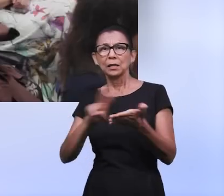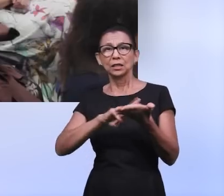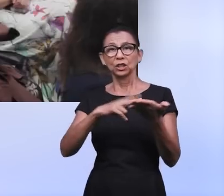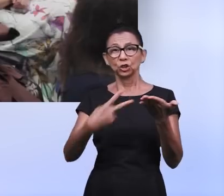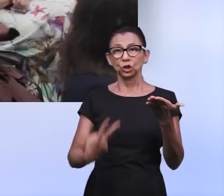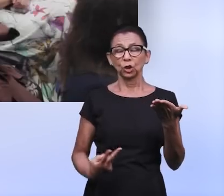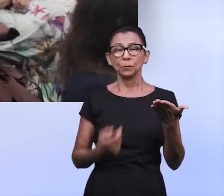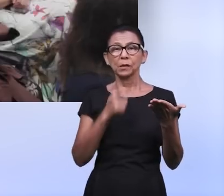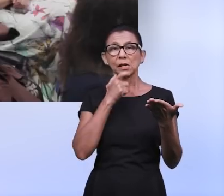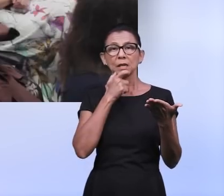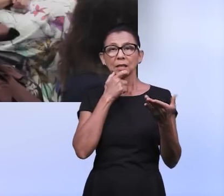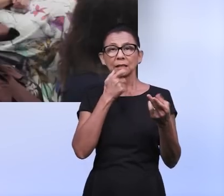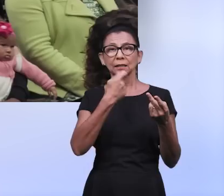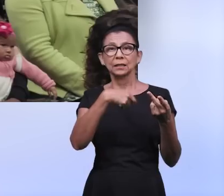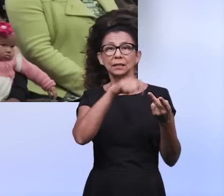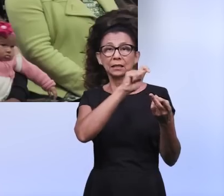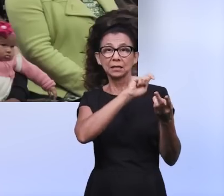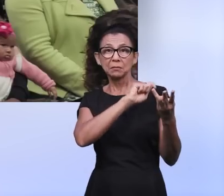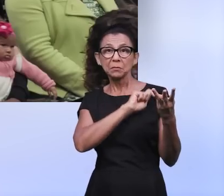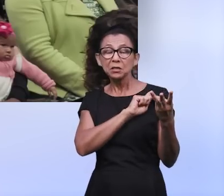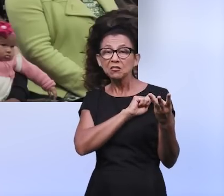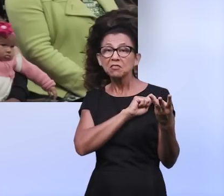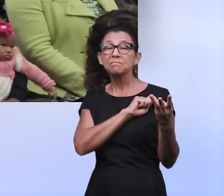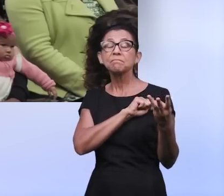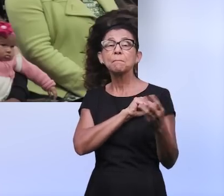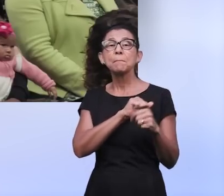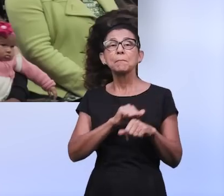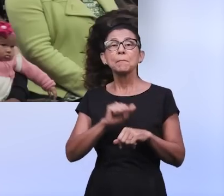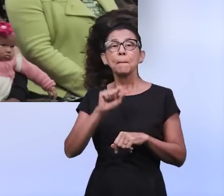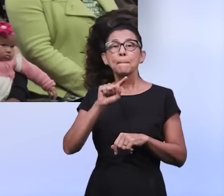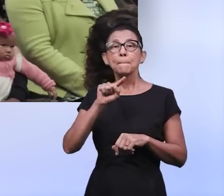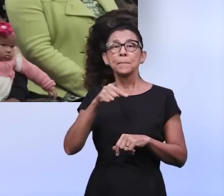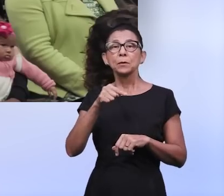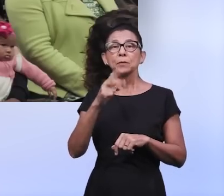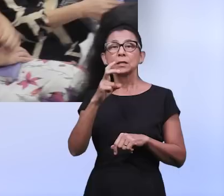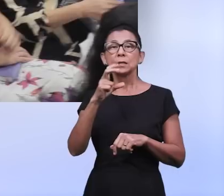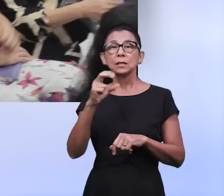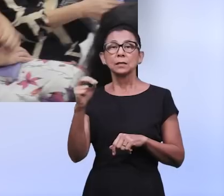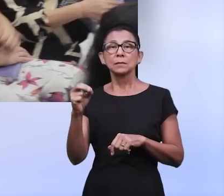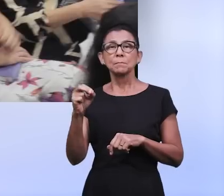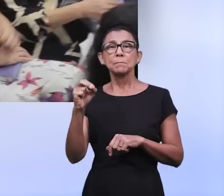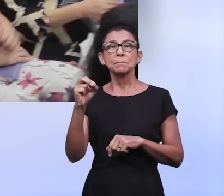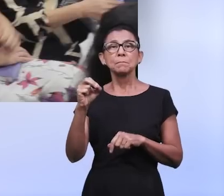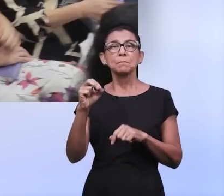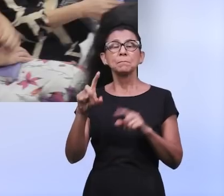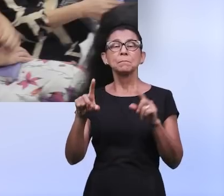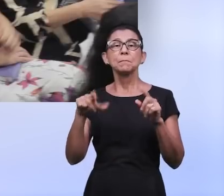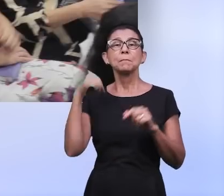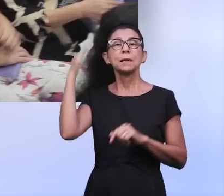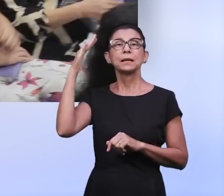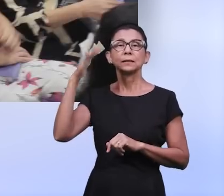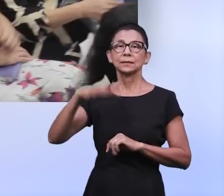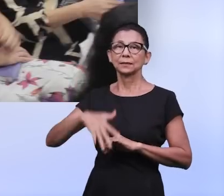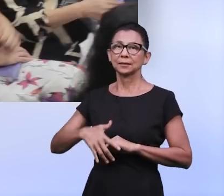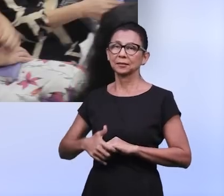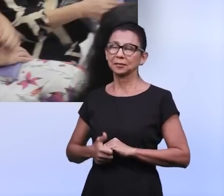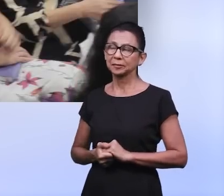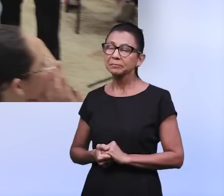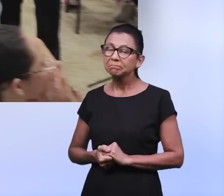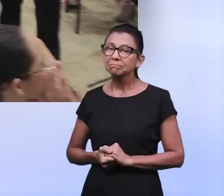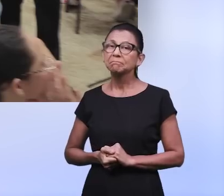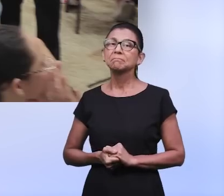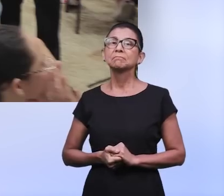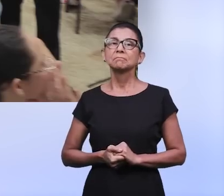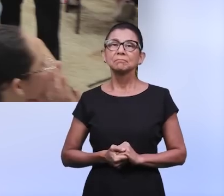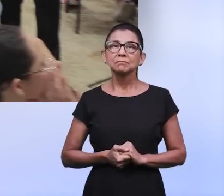em inglês e espanhol, e mais de 1.500 pessoas estiveram presentes. E o nome do Senhor Jesus, olha, o nome